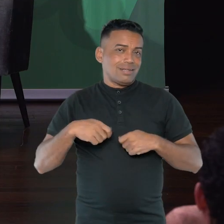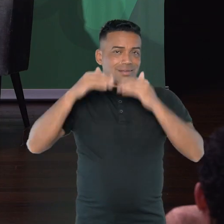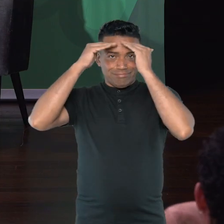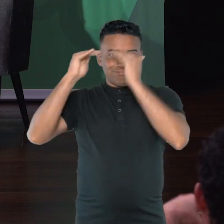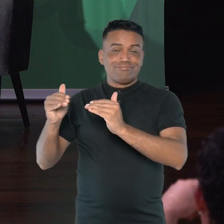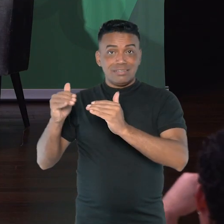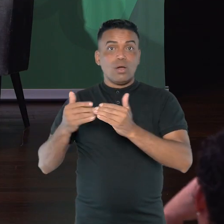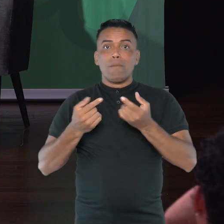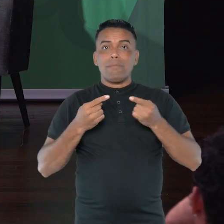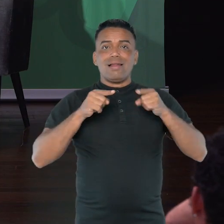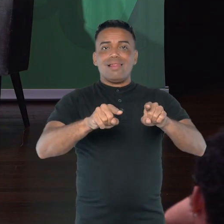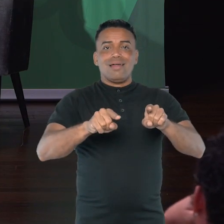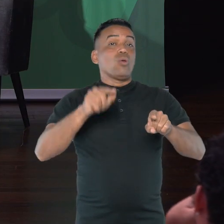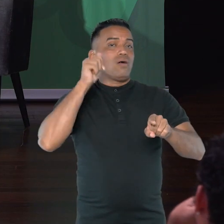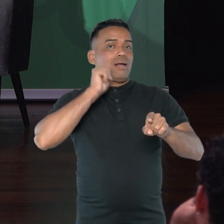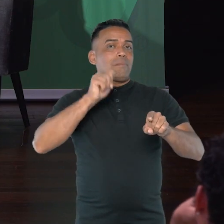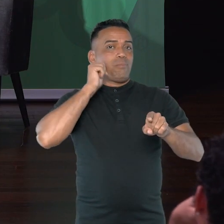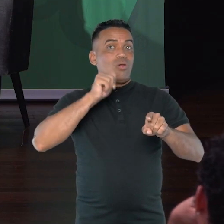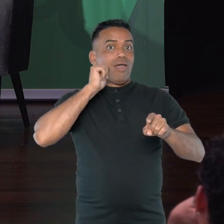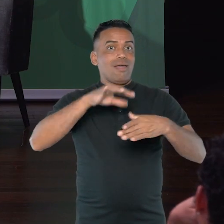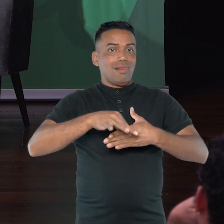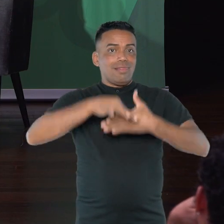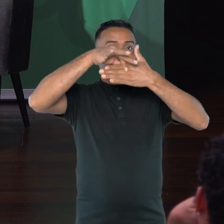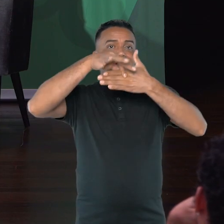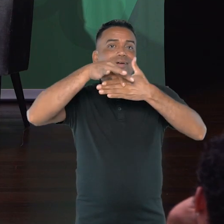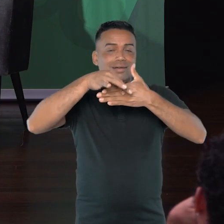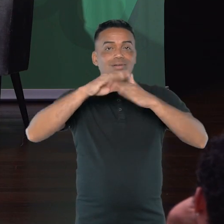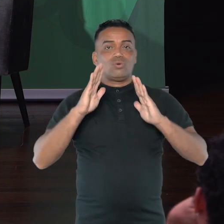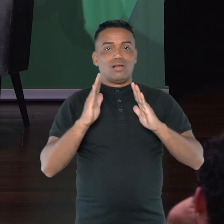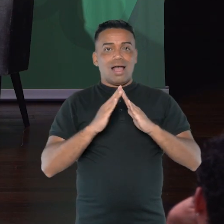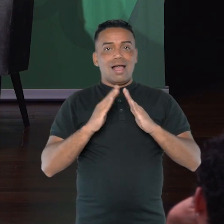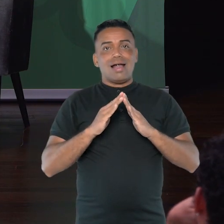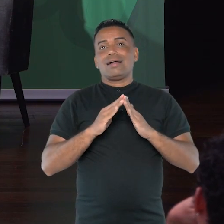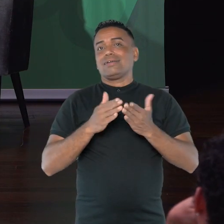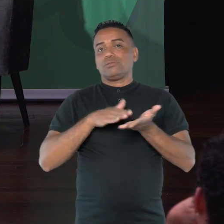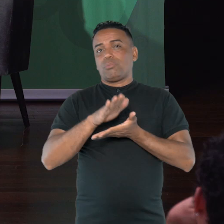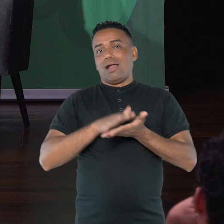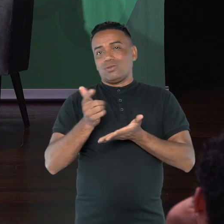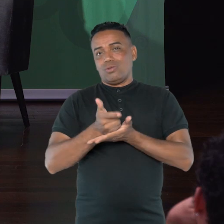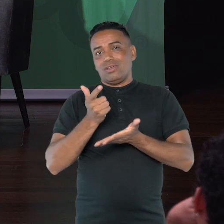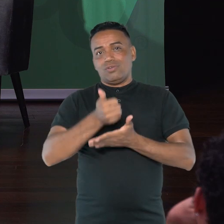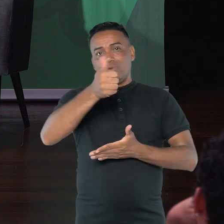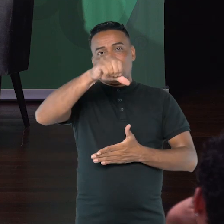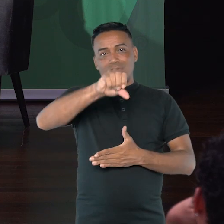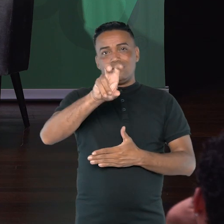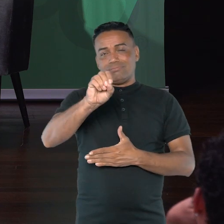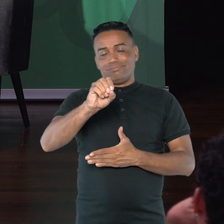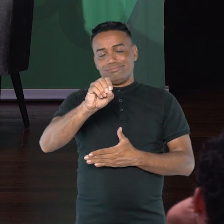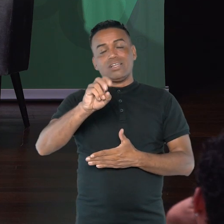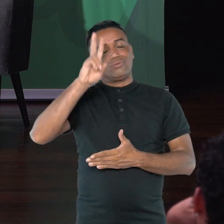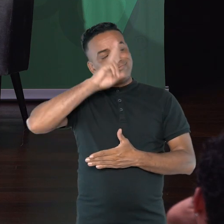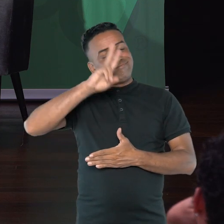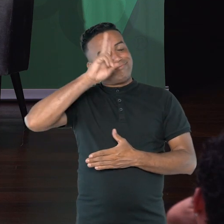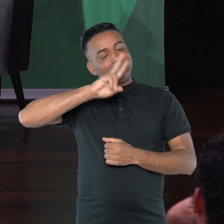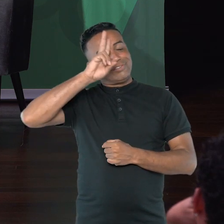paralelo, essa história de uma mulher liderando uma casa editorial nos anos 50. Então, essa é a história, digamos,